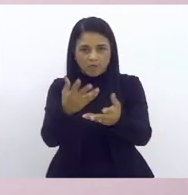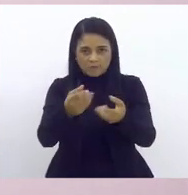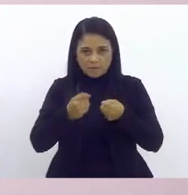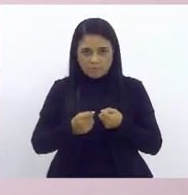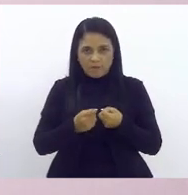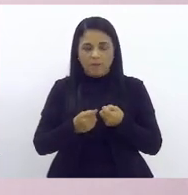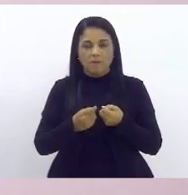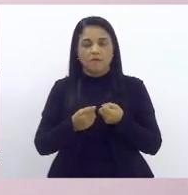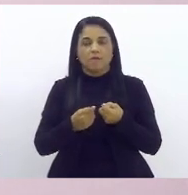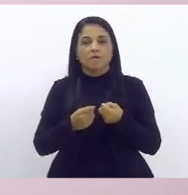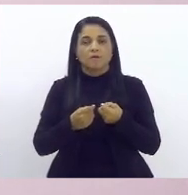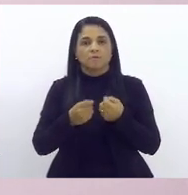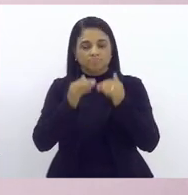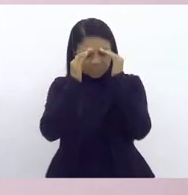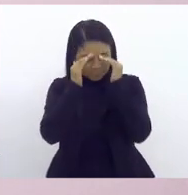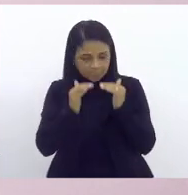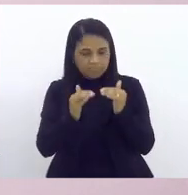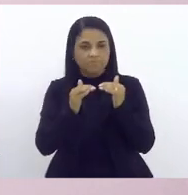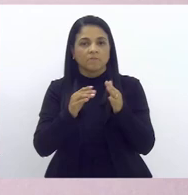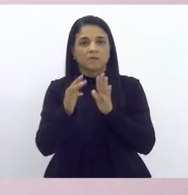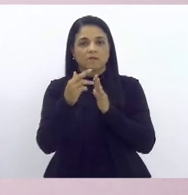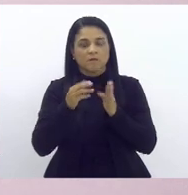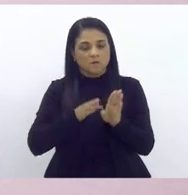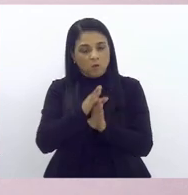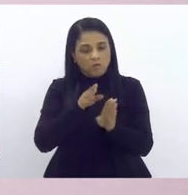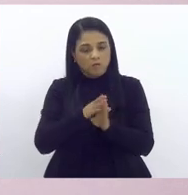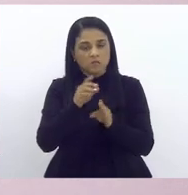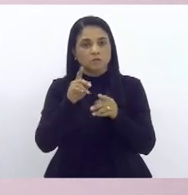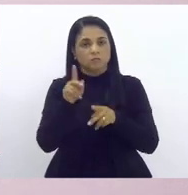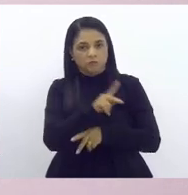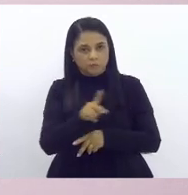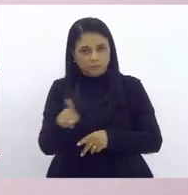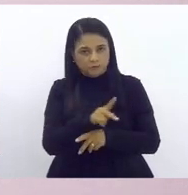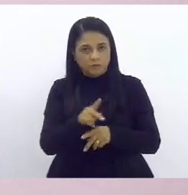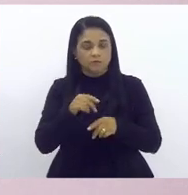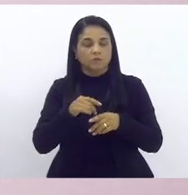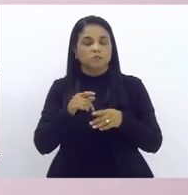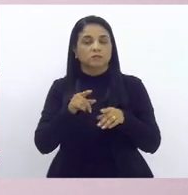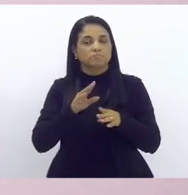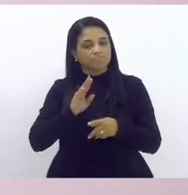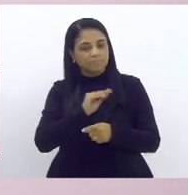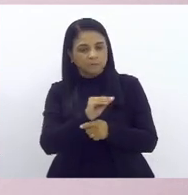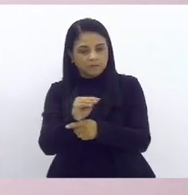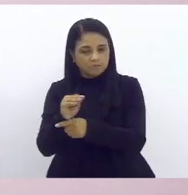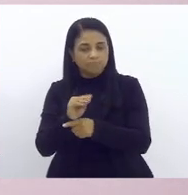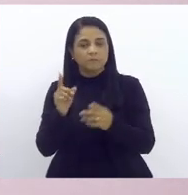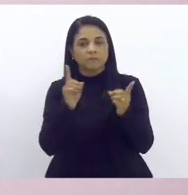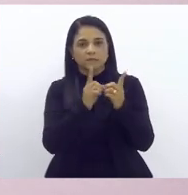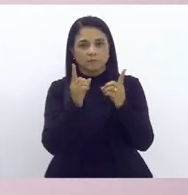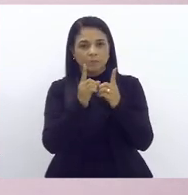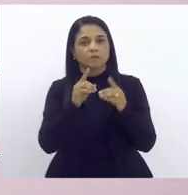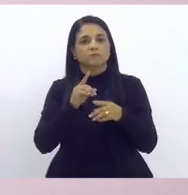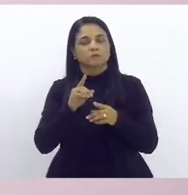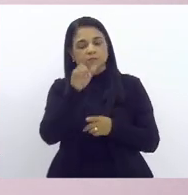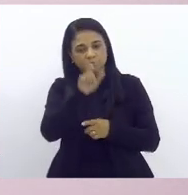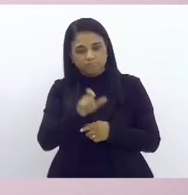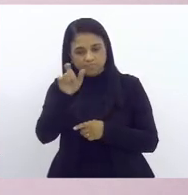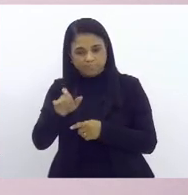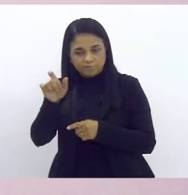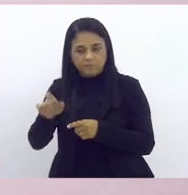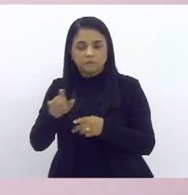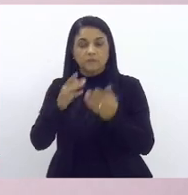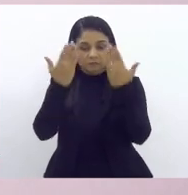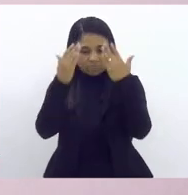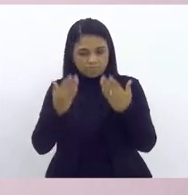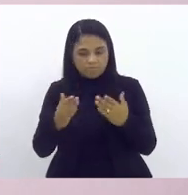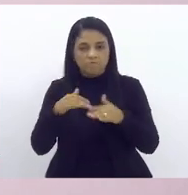acatar criteriosamente orientações e recomendações do educador no trato e atendimento à clientela, auxiliar o educador quanto à observação de registros e avaliação do